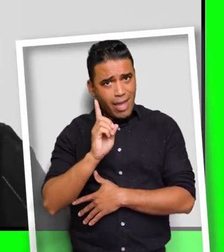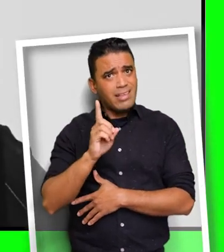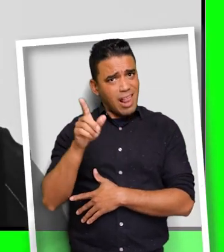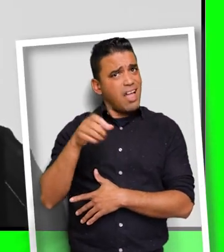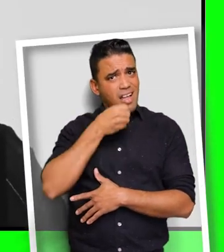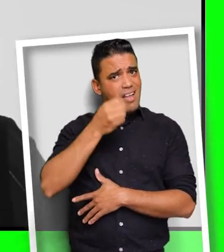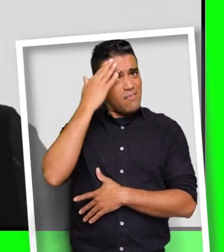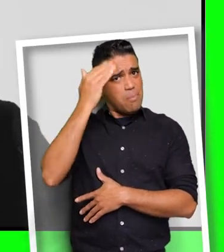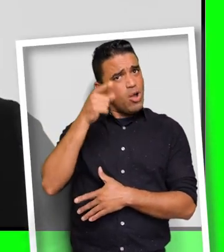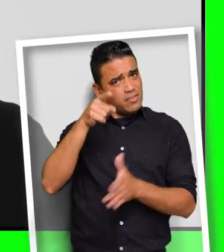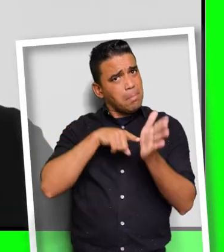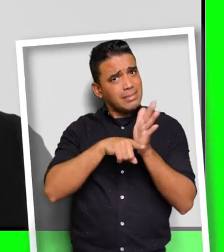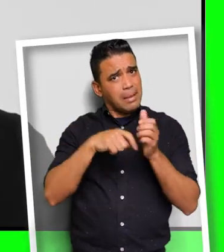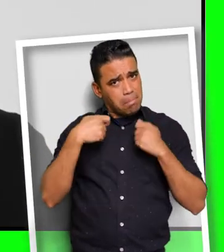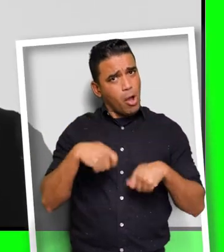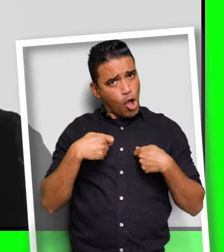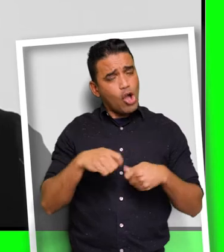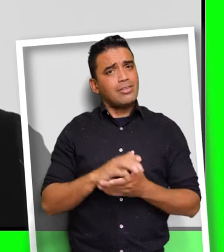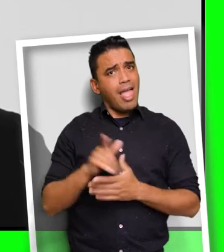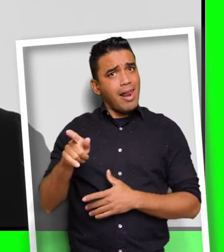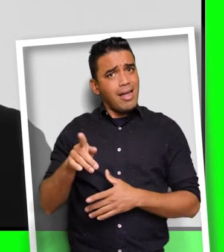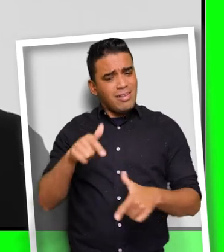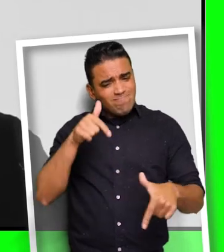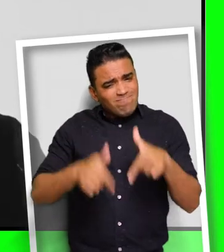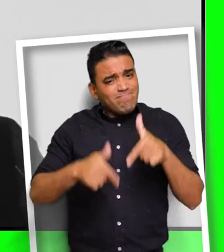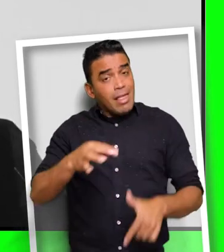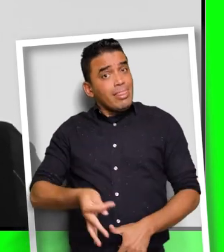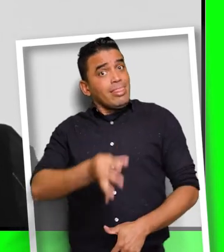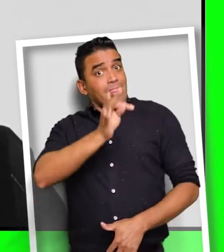você deveria pesquisar. A Titani tem um trabalho técnico